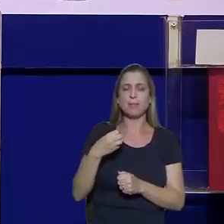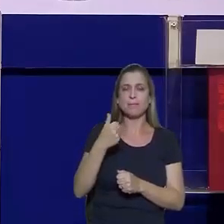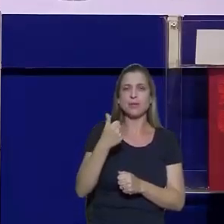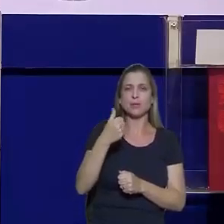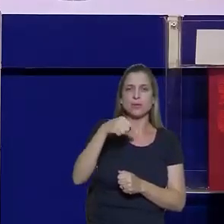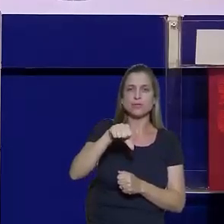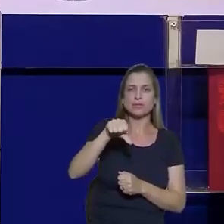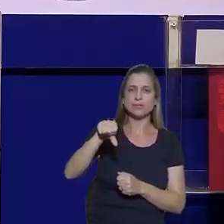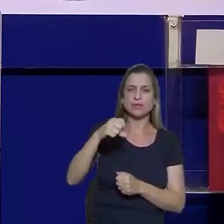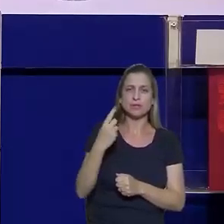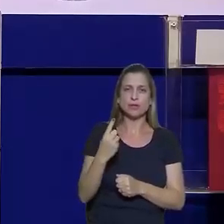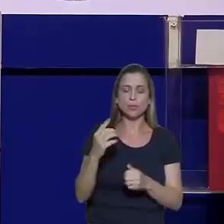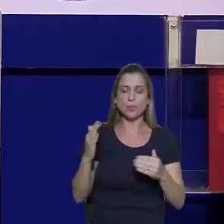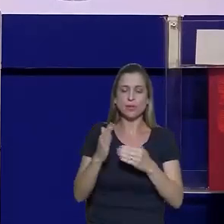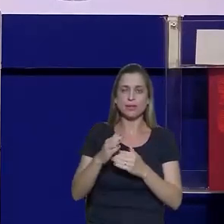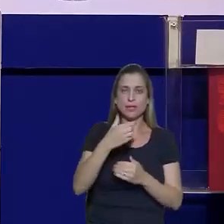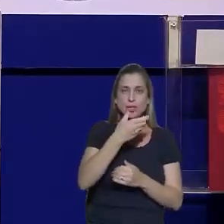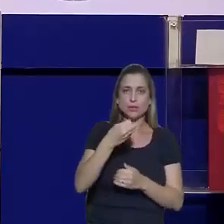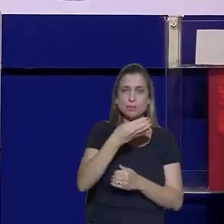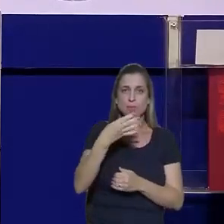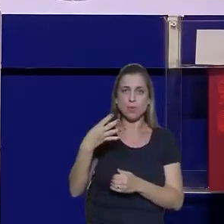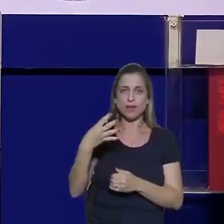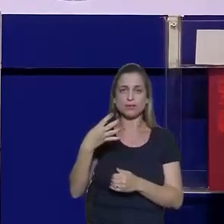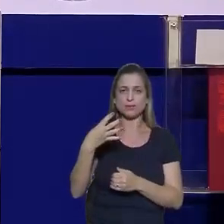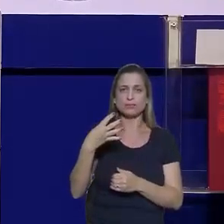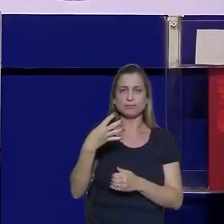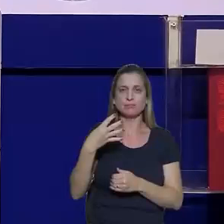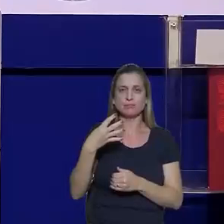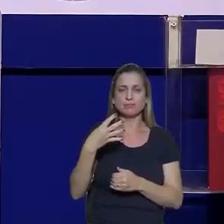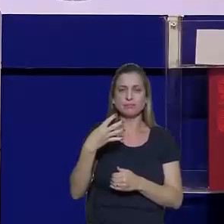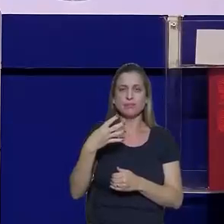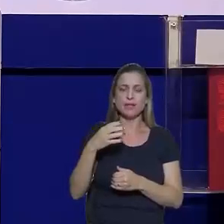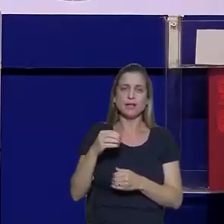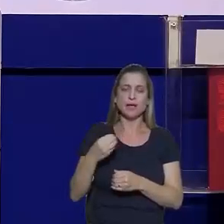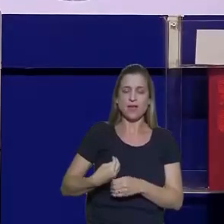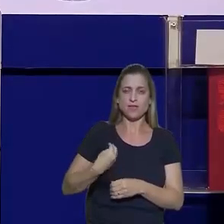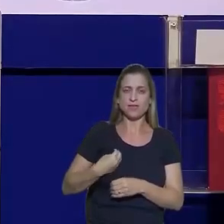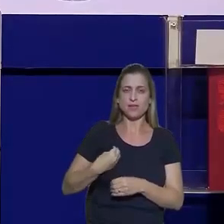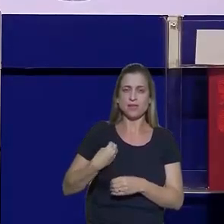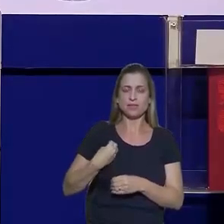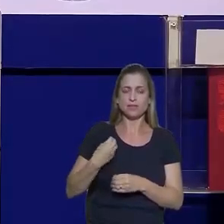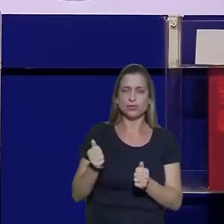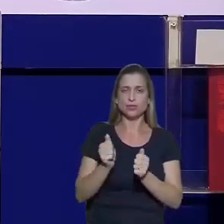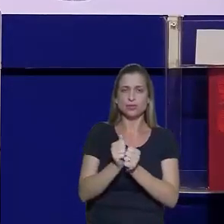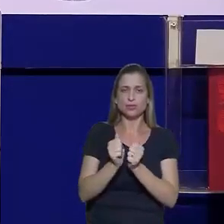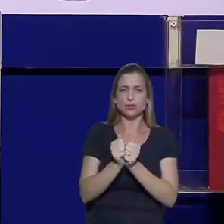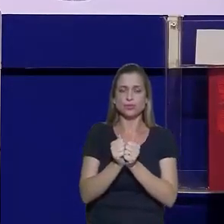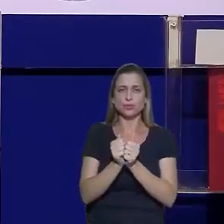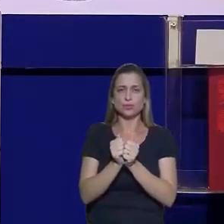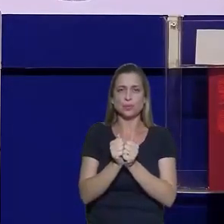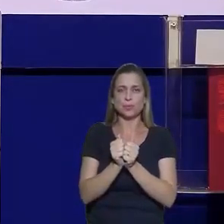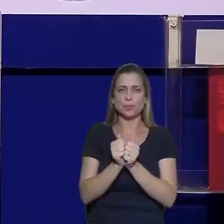1991 a 2004. E a convivência da gente é muito maior do que isso, mas, nesse período, eu